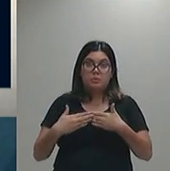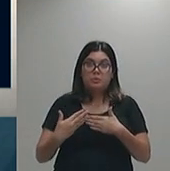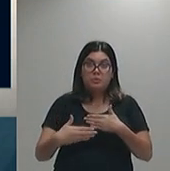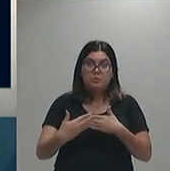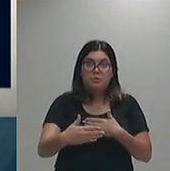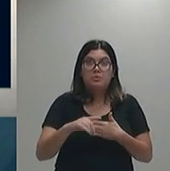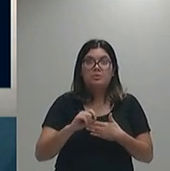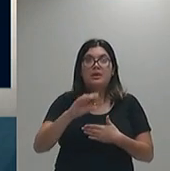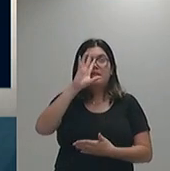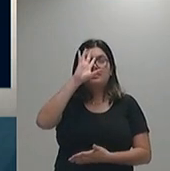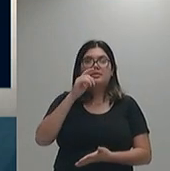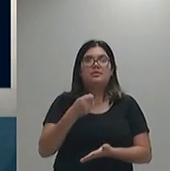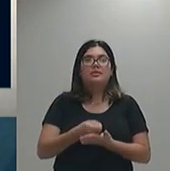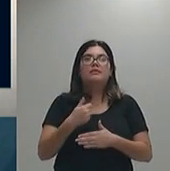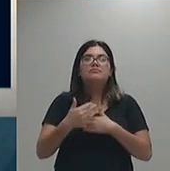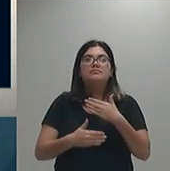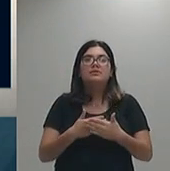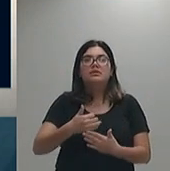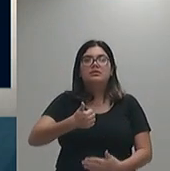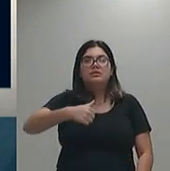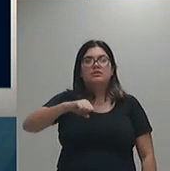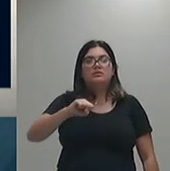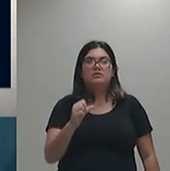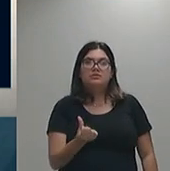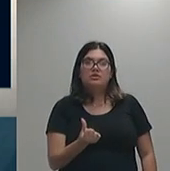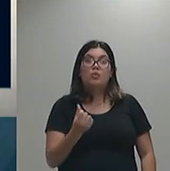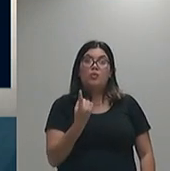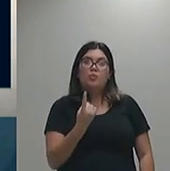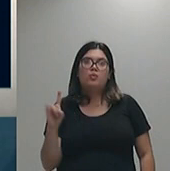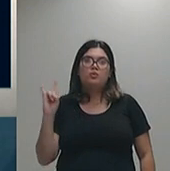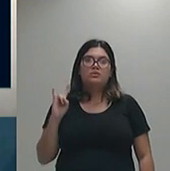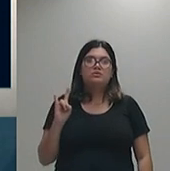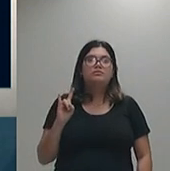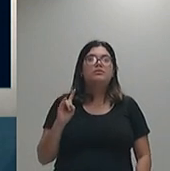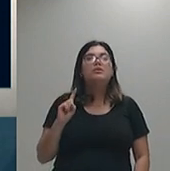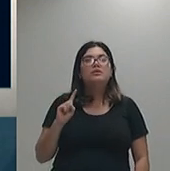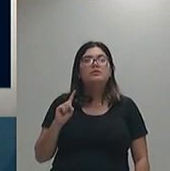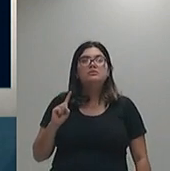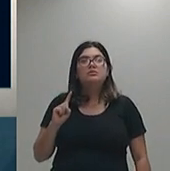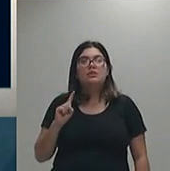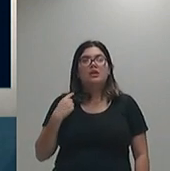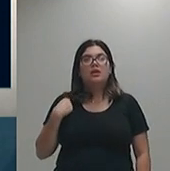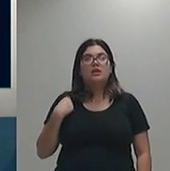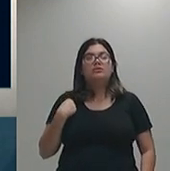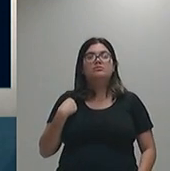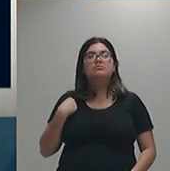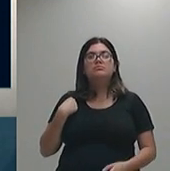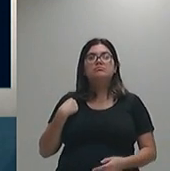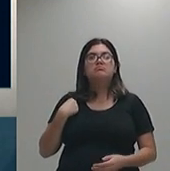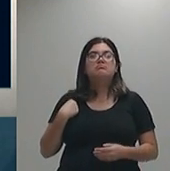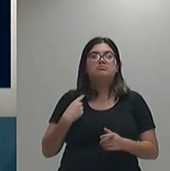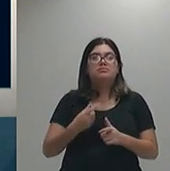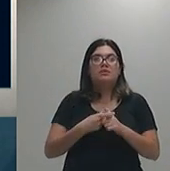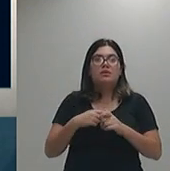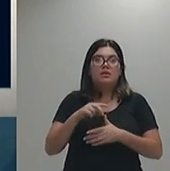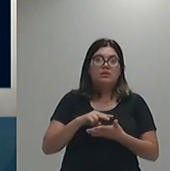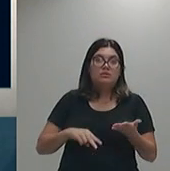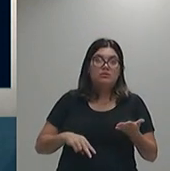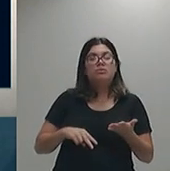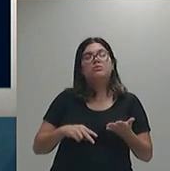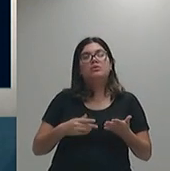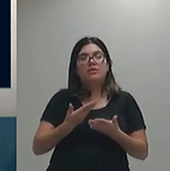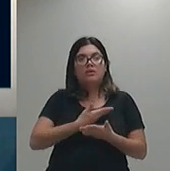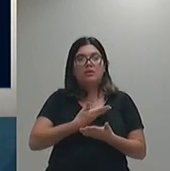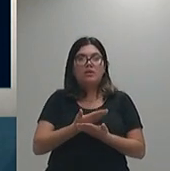no procedimento 186 do último procedimento grande tô deixando de fazer a leitura os colegas também são